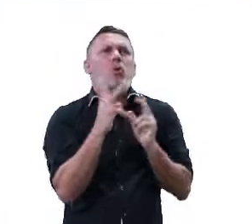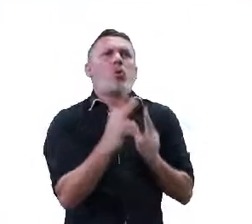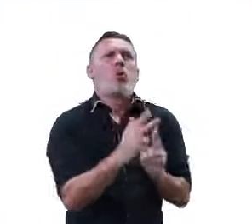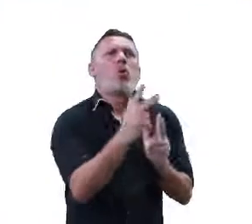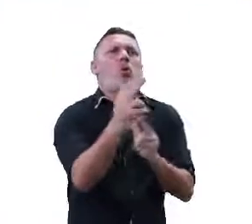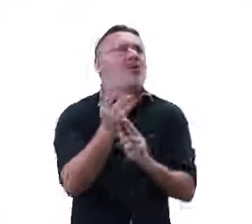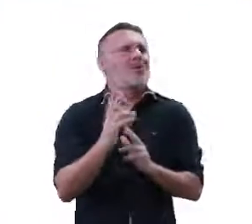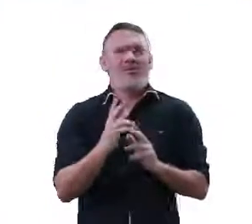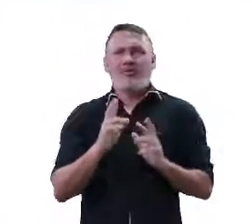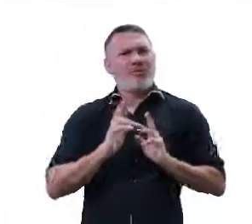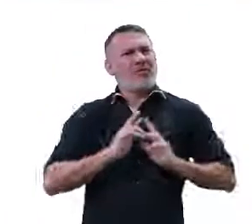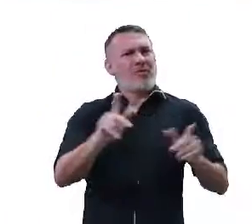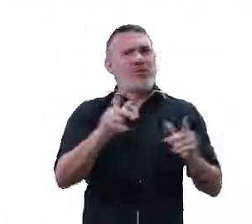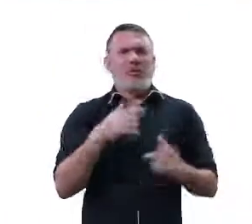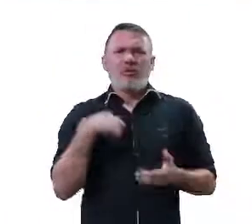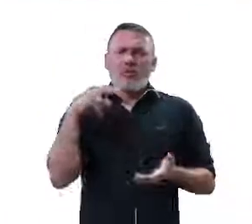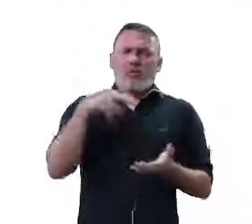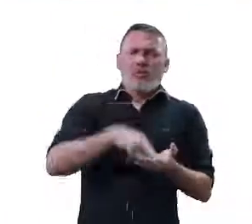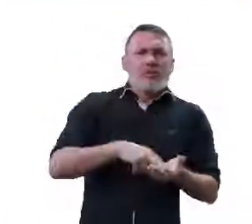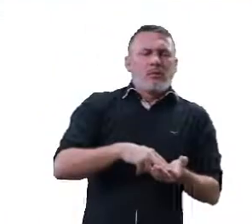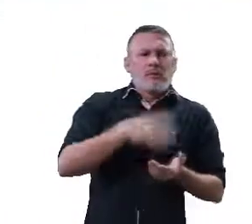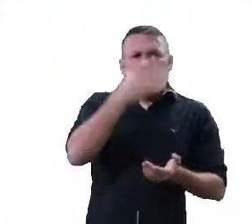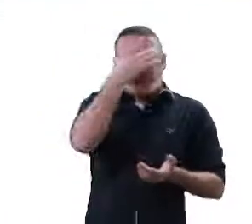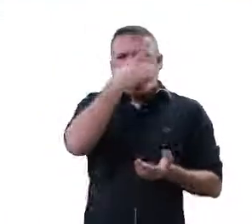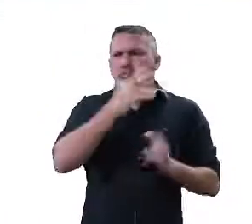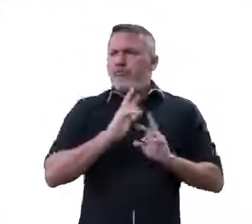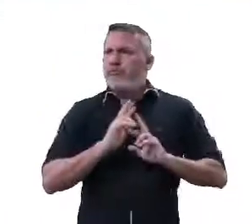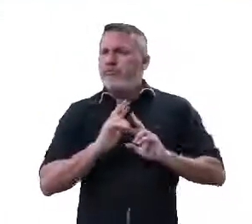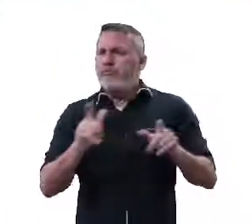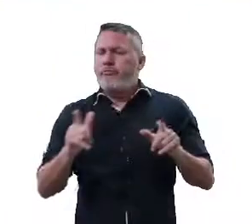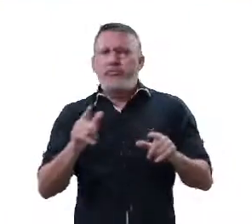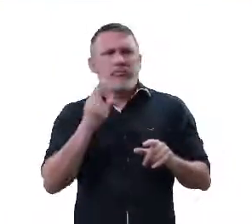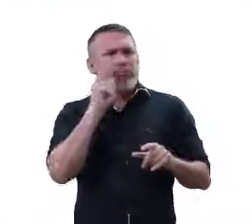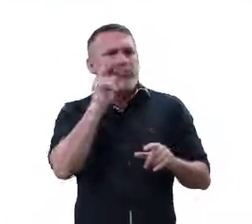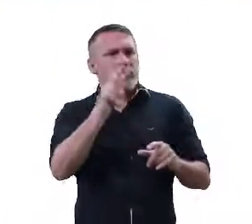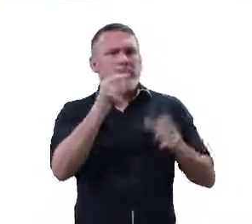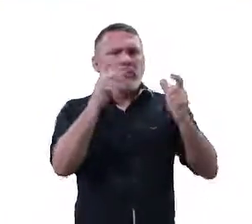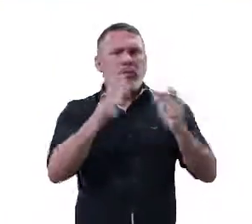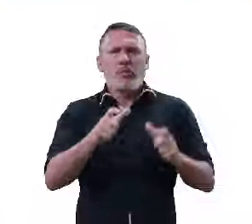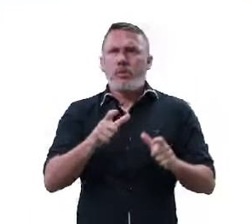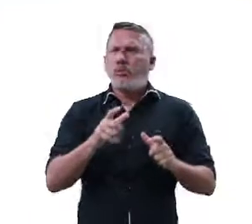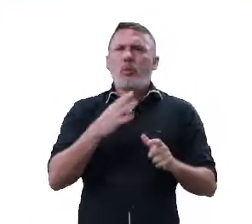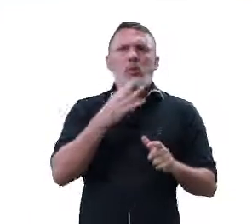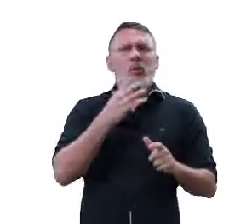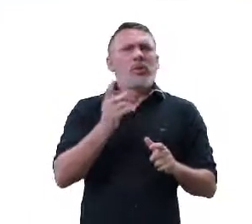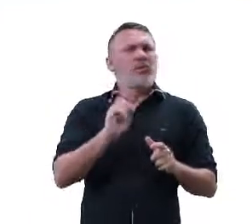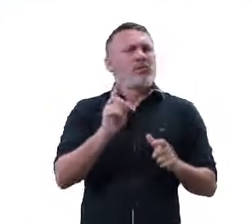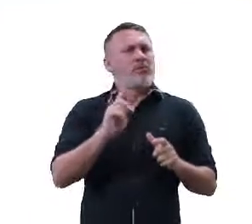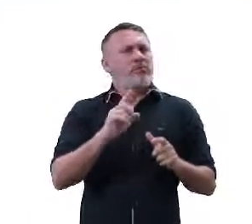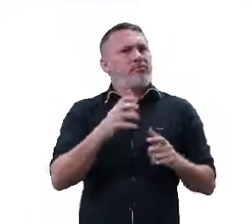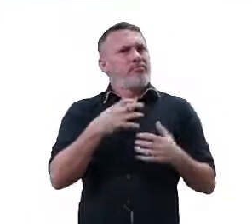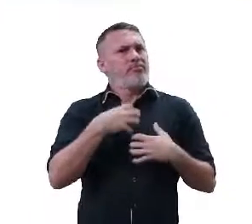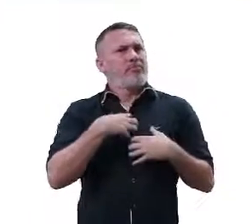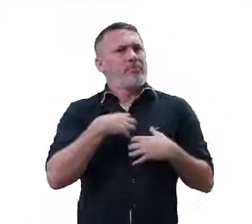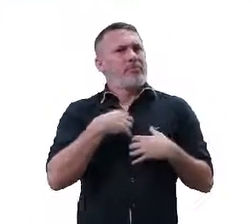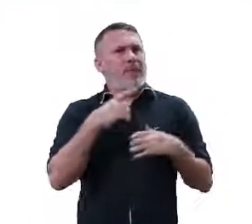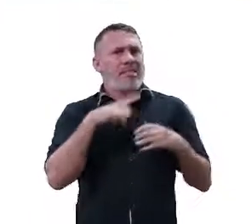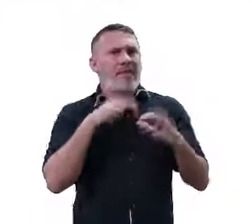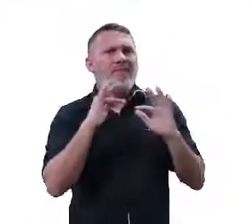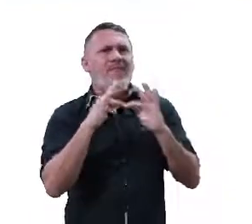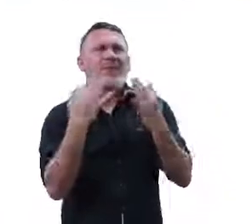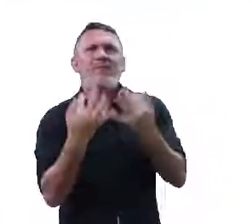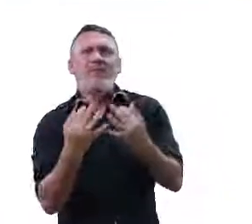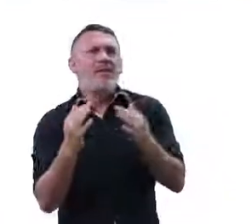né? Então, o indivíduo ele não é mais o habitante da vila tal. O fulano, né, ele não é mais pertencente a uma